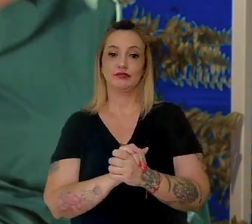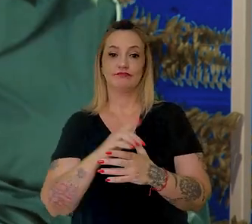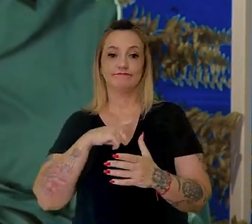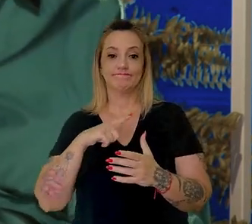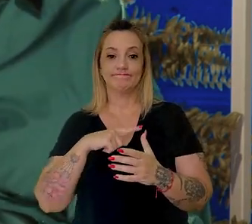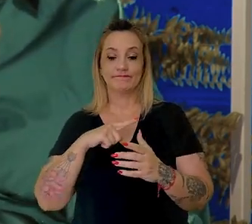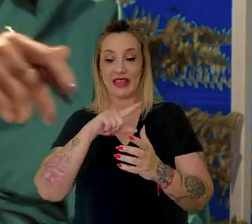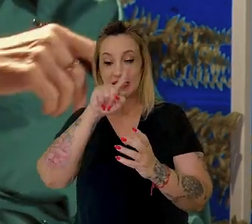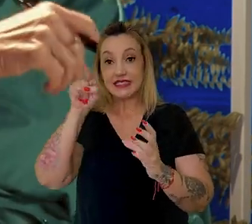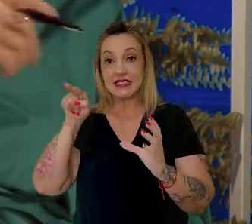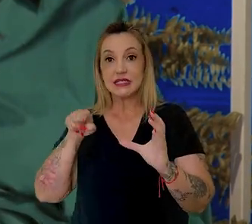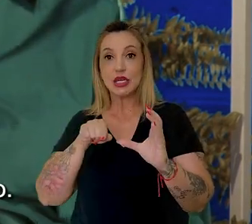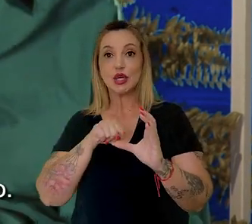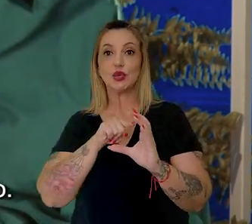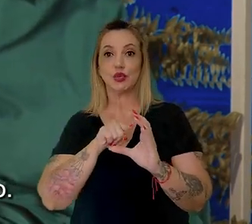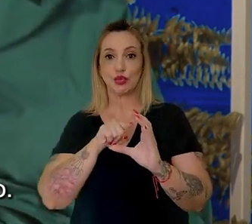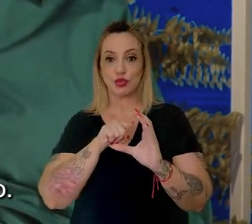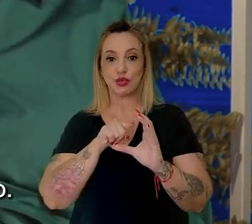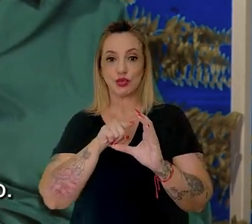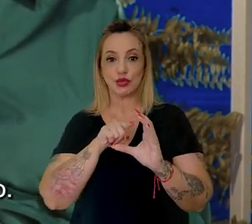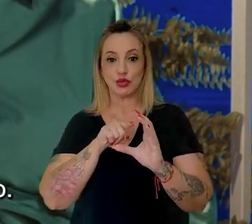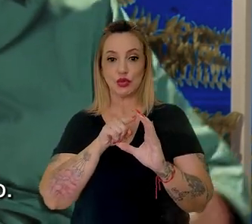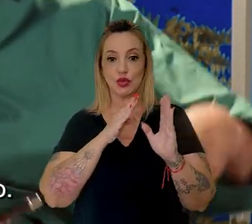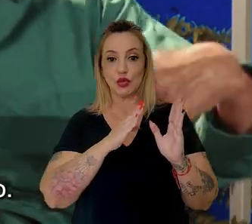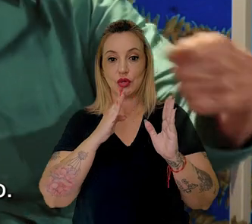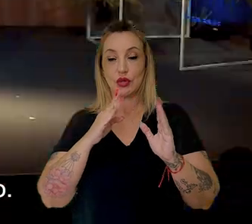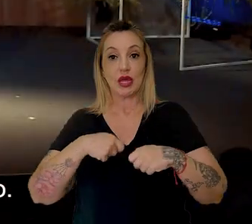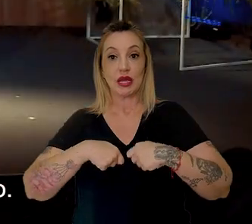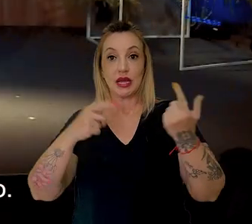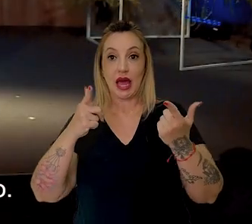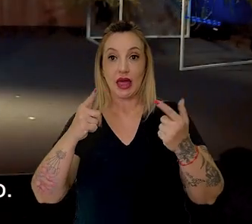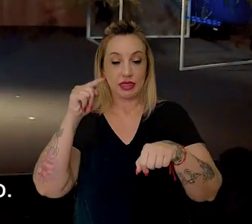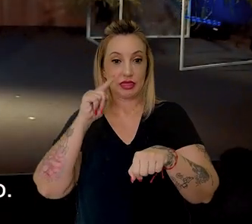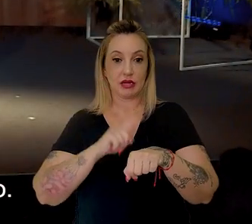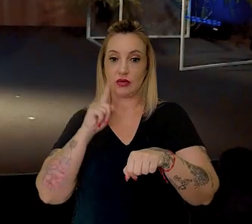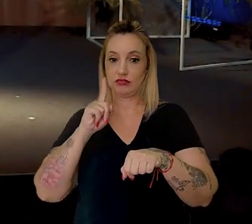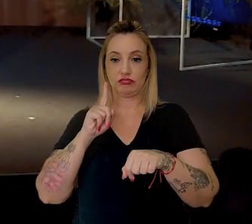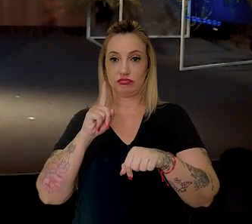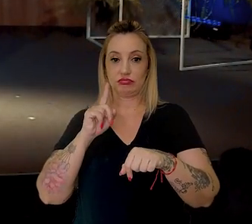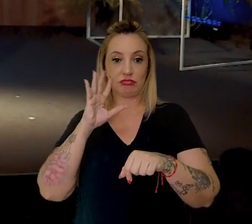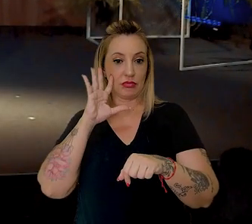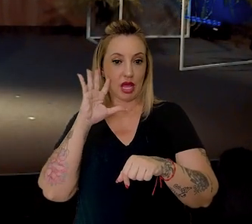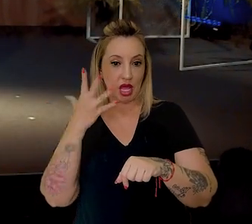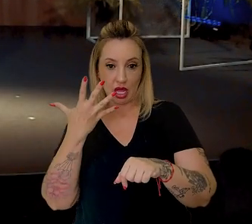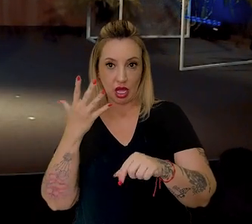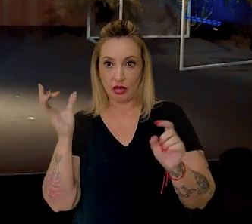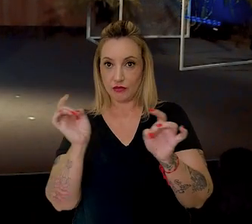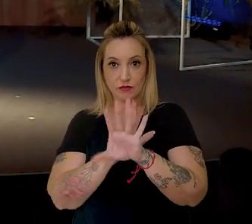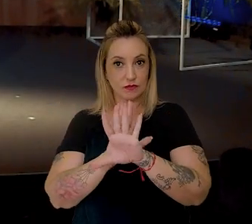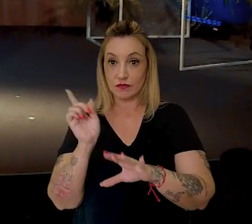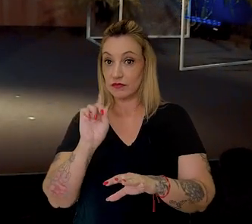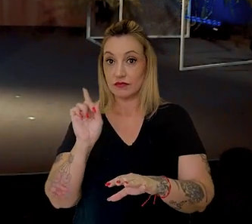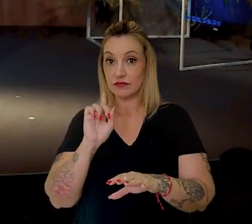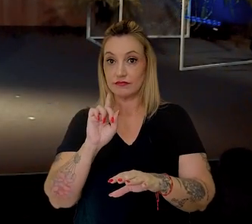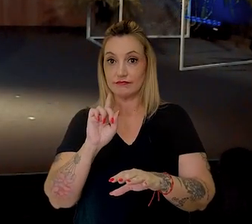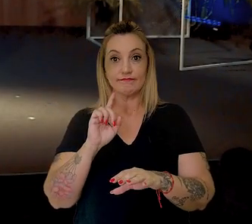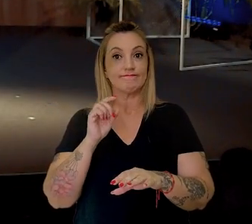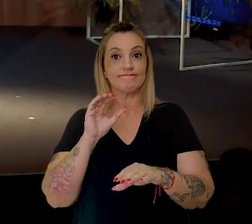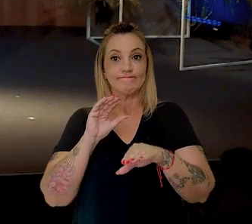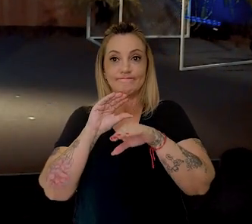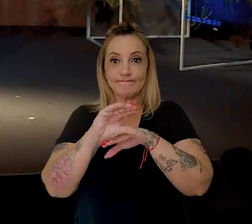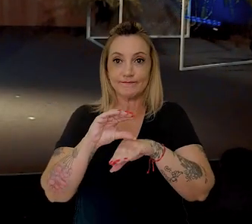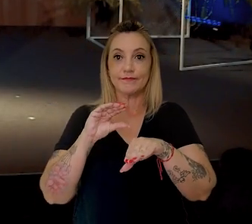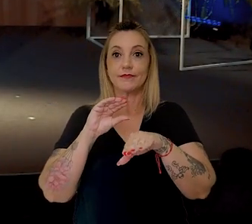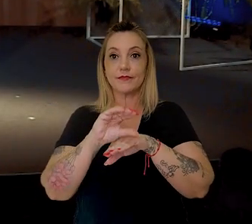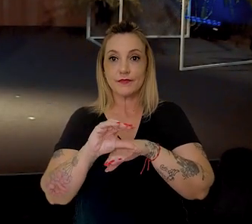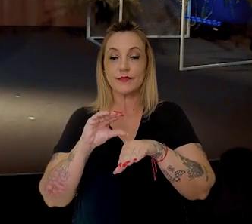tem que ser feito em ciclos ou seja não é o um um gasto que você tem imediato e daí acabou não você tem que ficar investindo